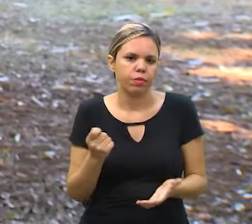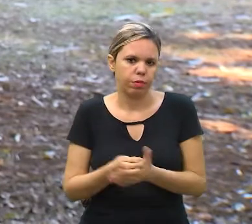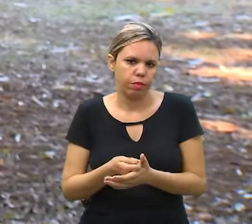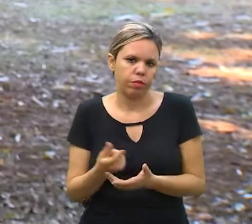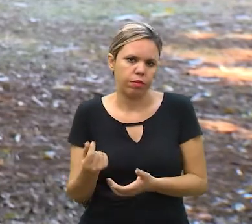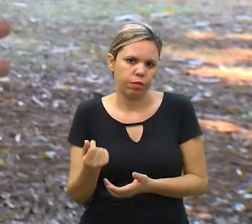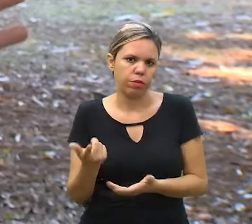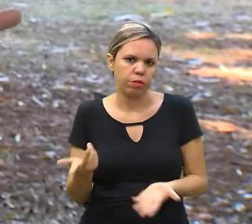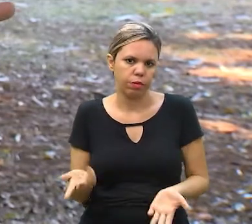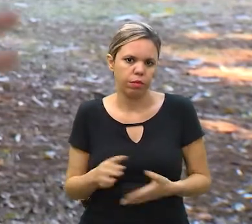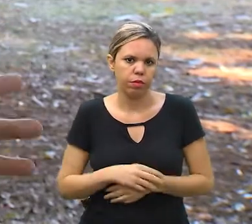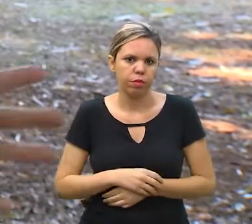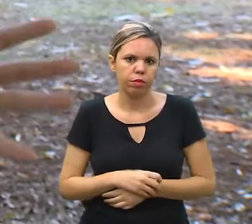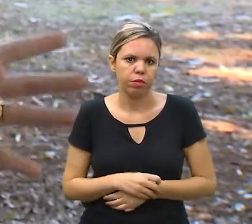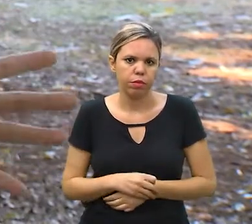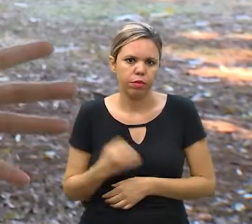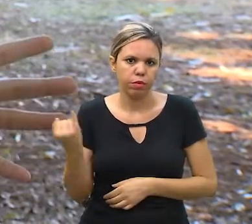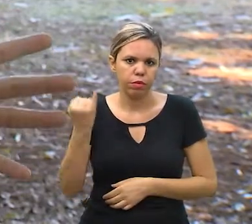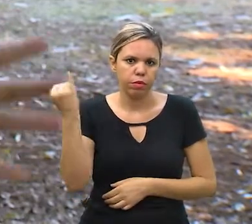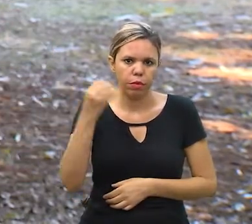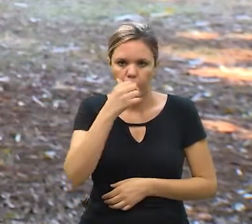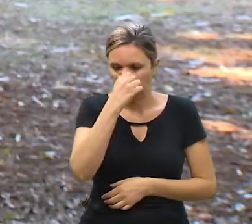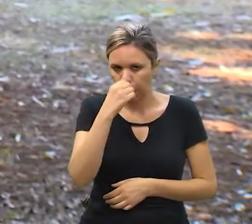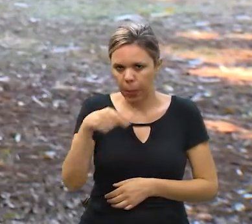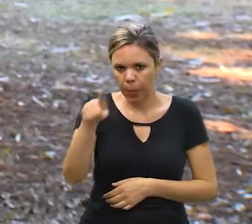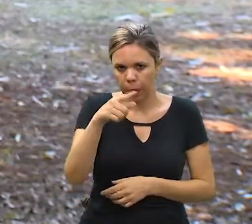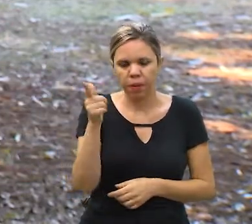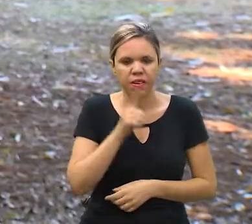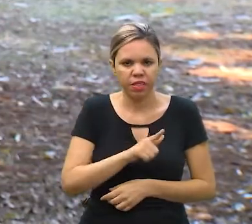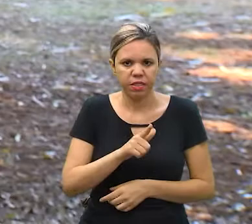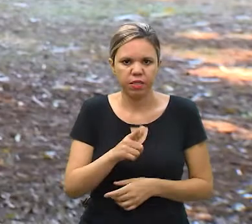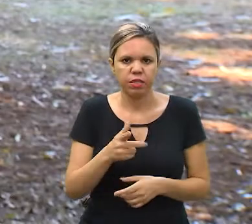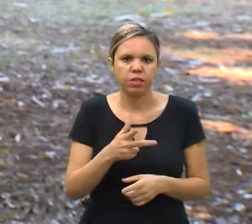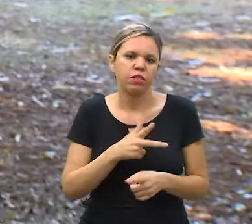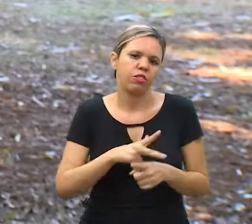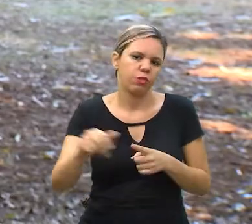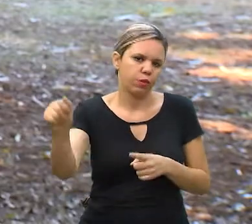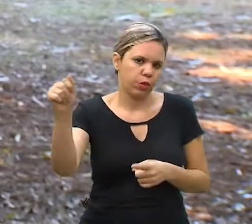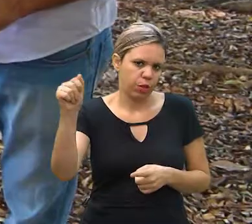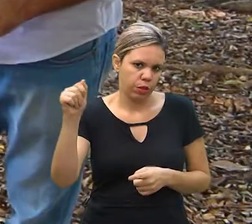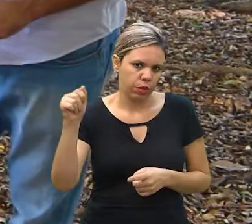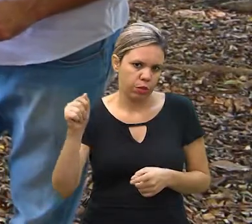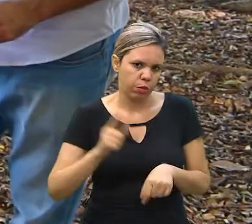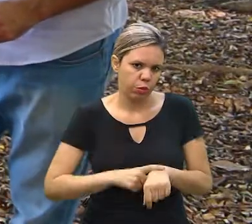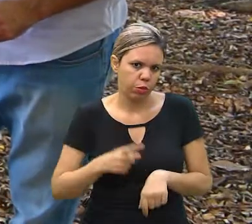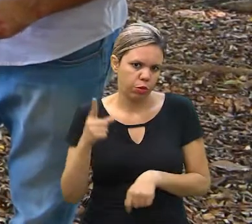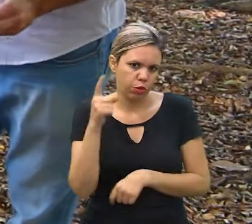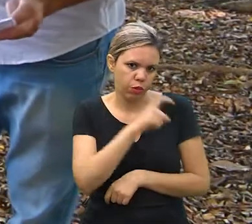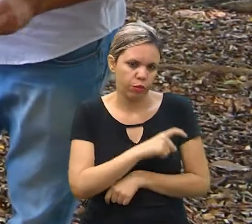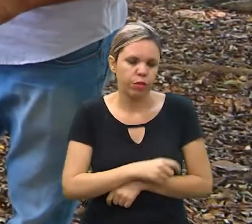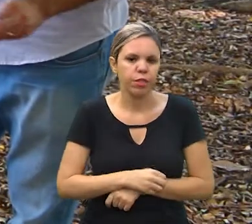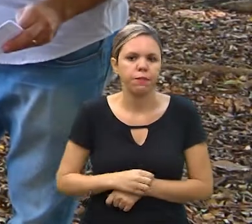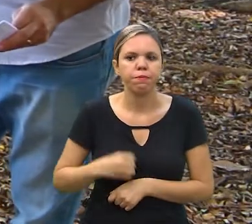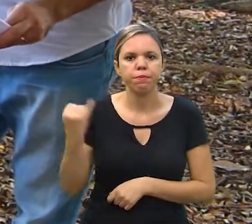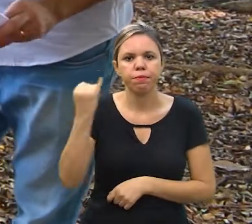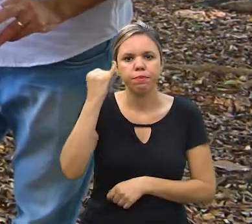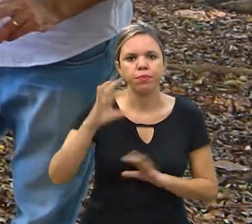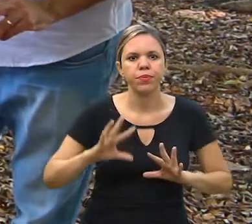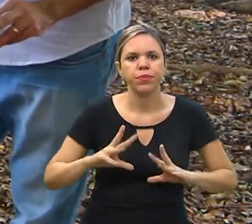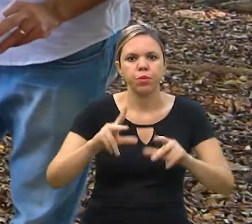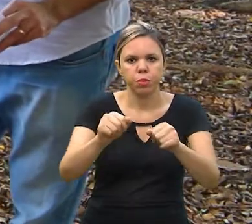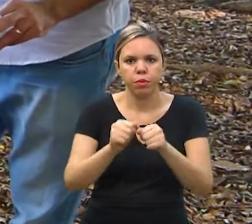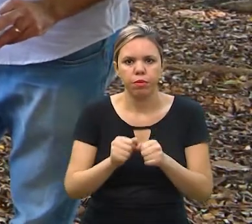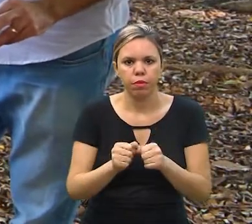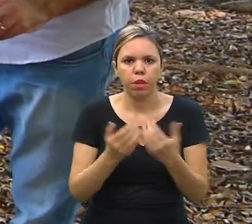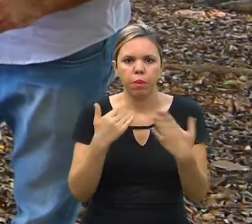estrutura financeira é crucial para que você consiga sair desse momento tão crítico. O importante é botar todo mundo